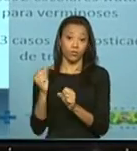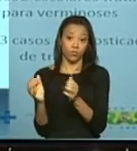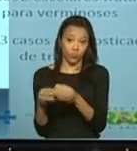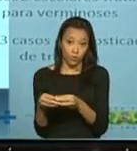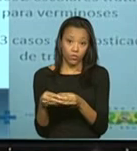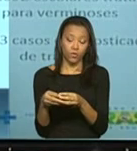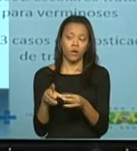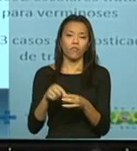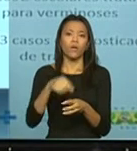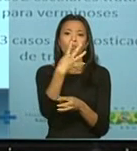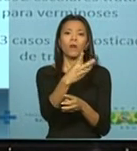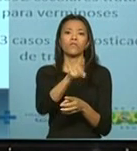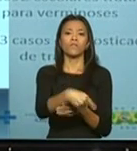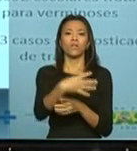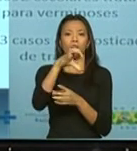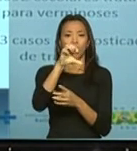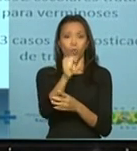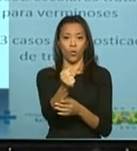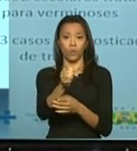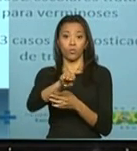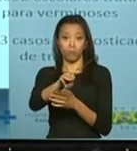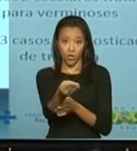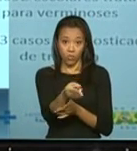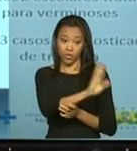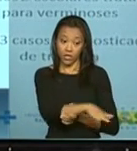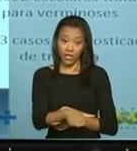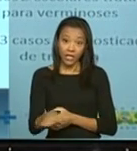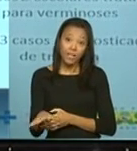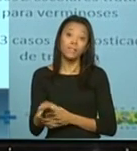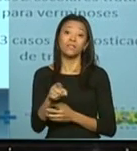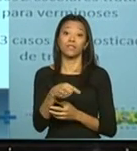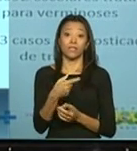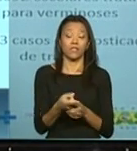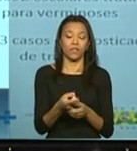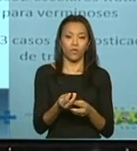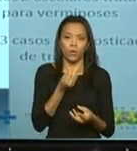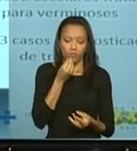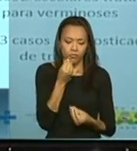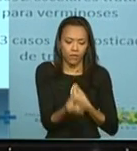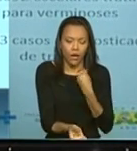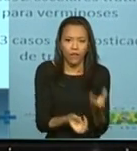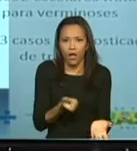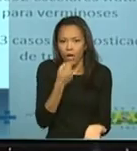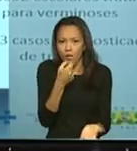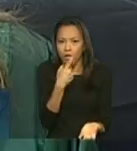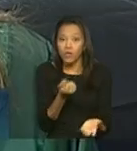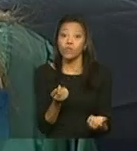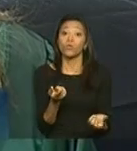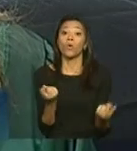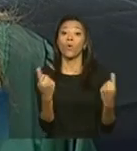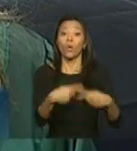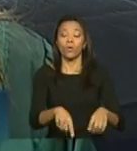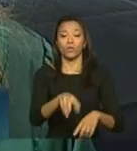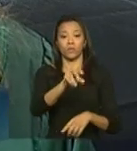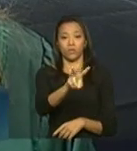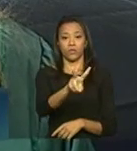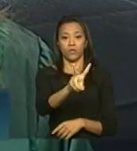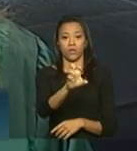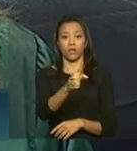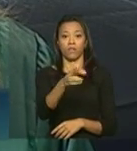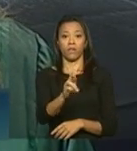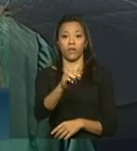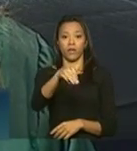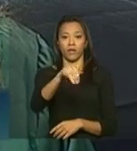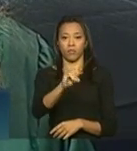resultado foi 4,8 milhões de crianças tratadas contra verminoses e mais de 25 mil crianças diagnosticadas e tratadas para